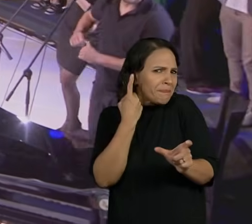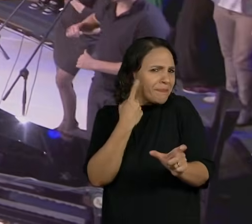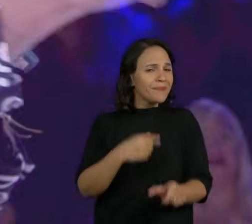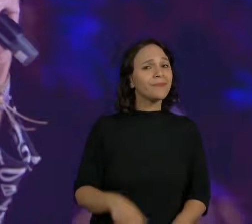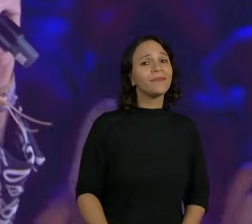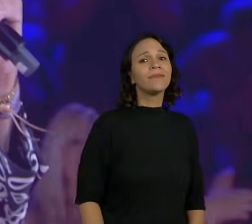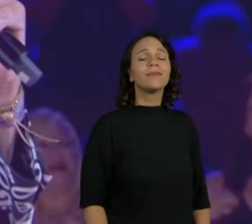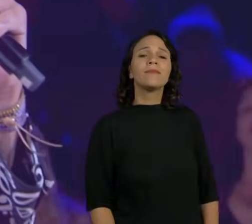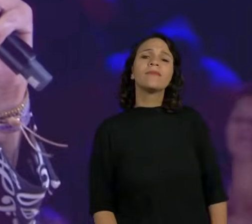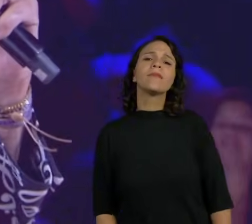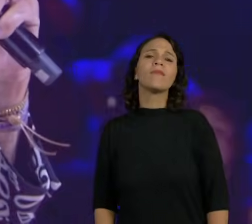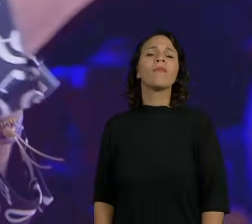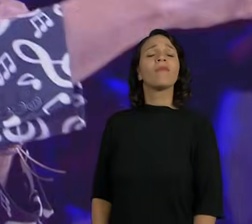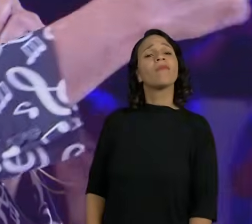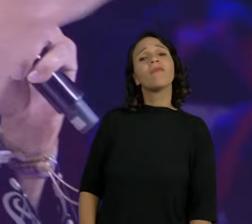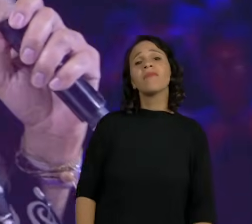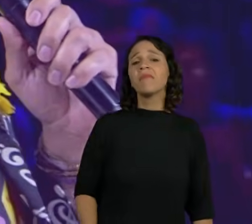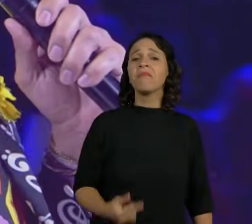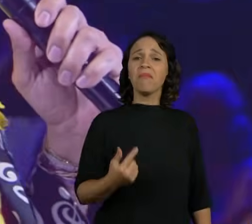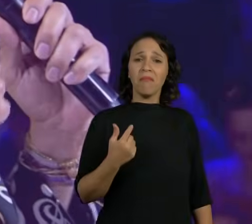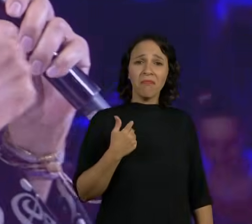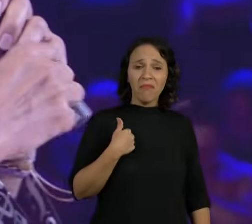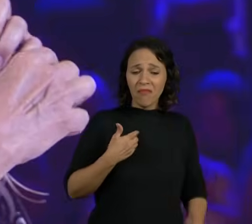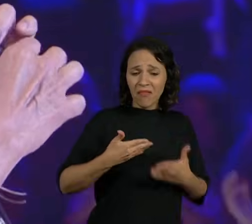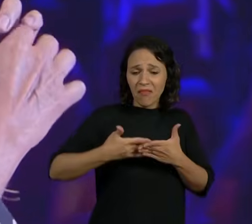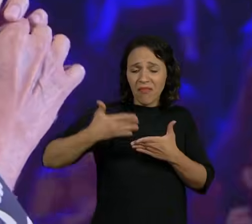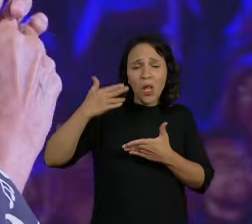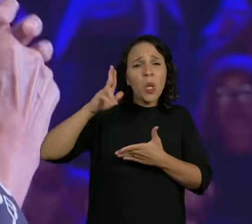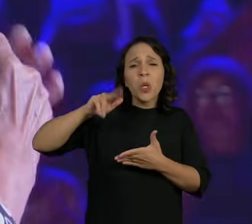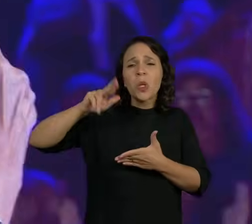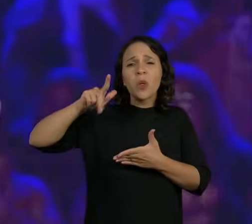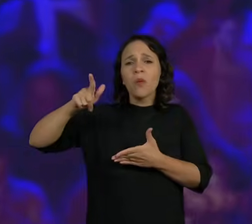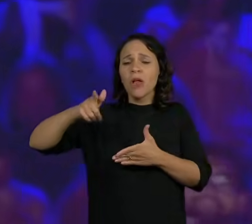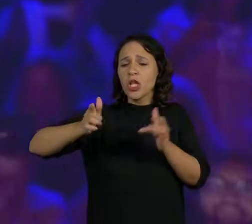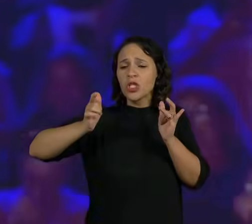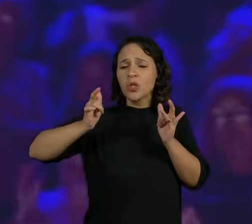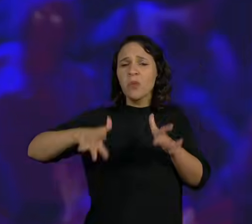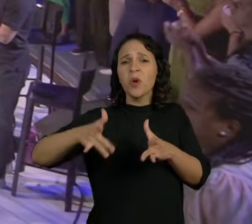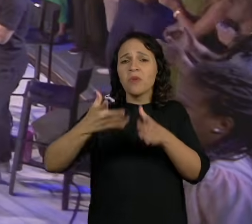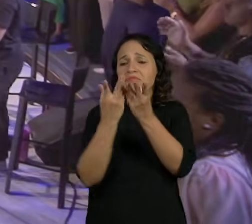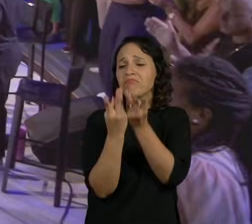Você é o que sobrou do que nunca houve